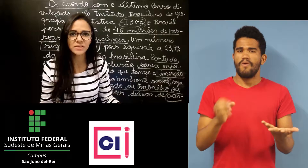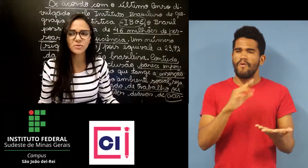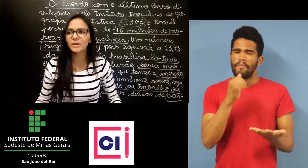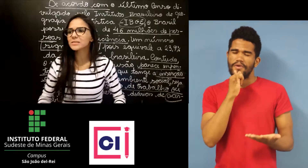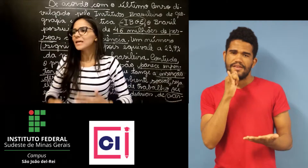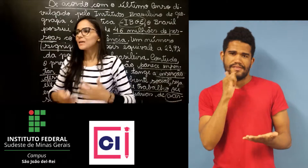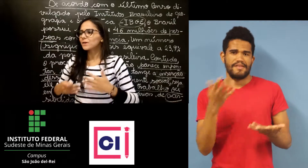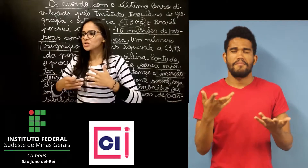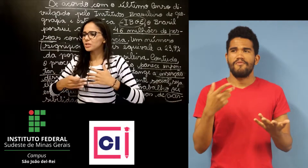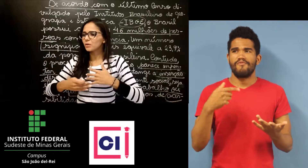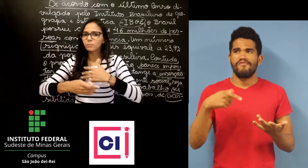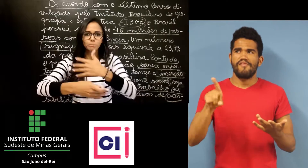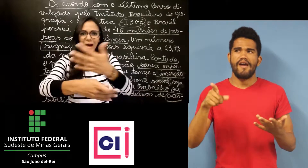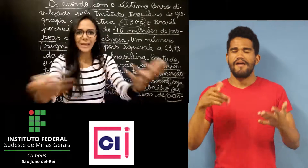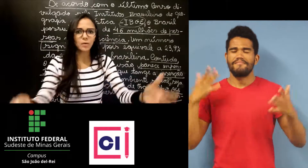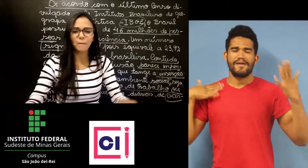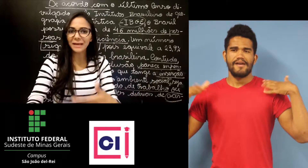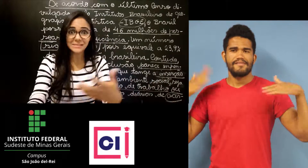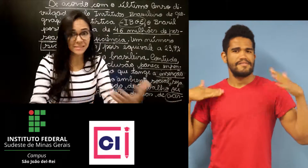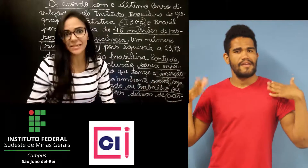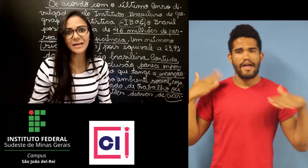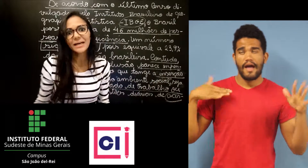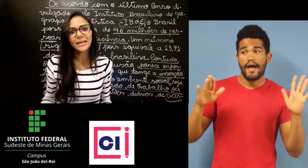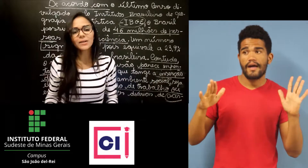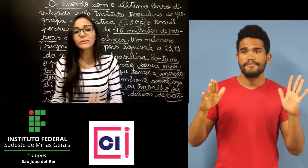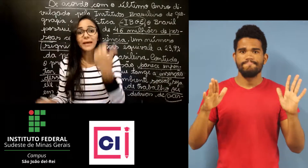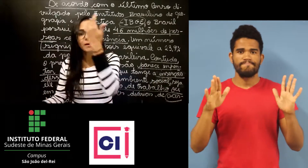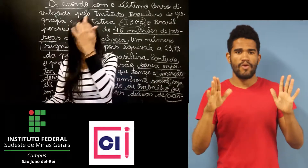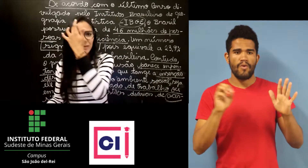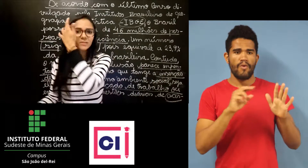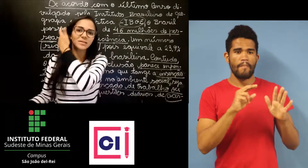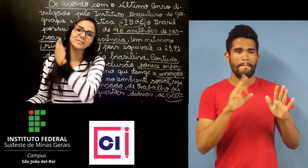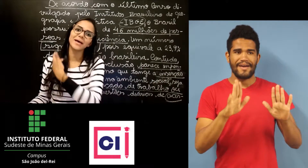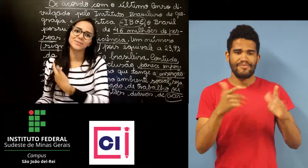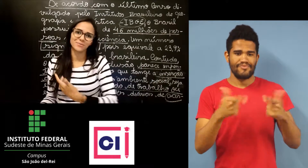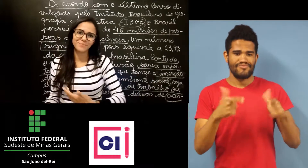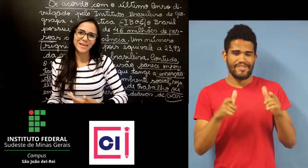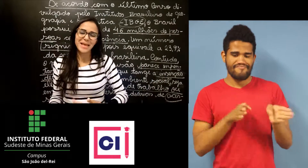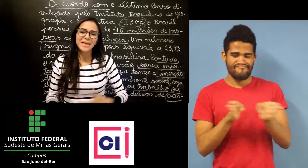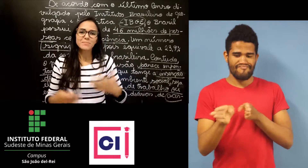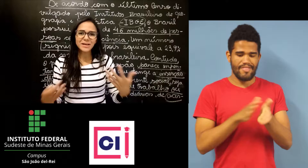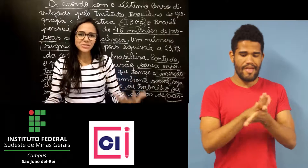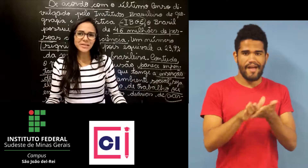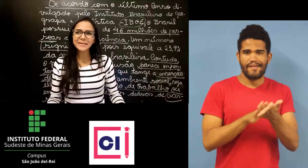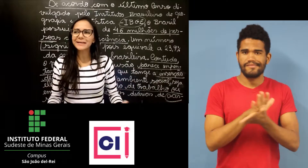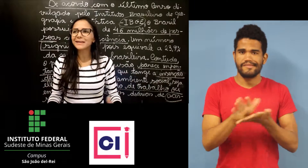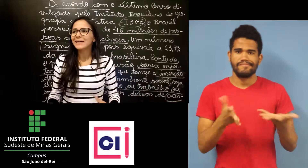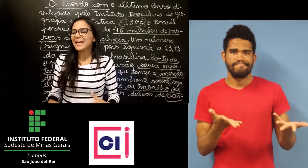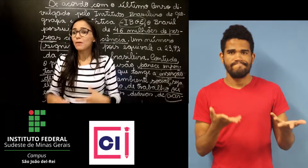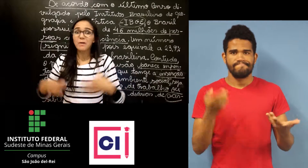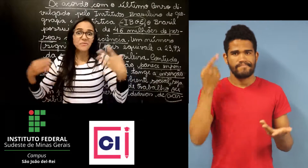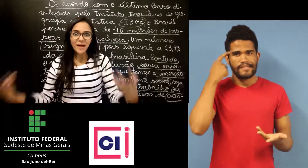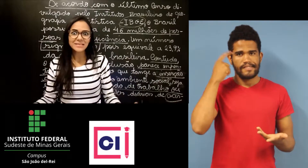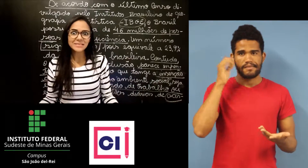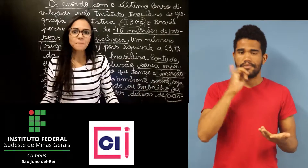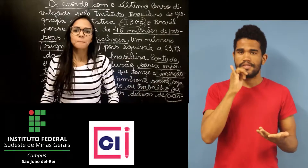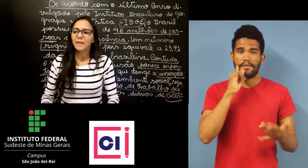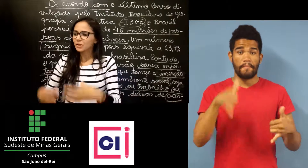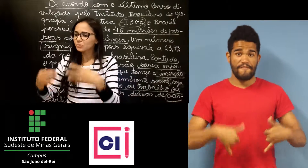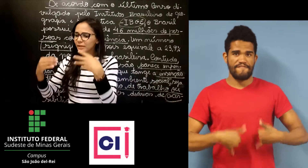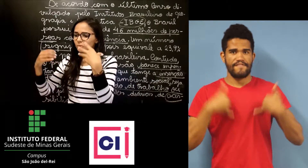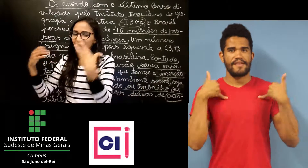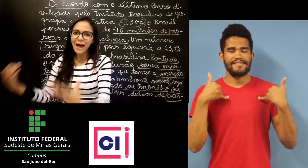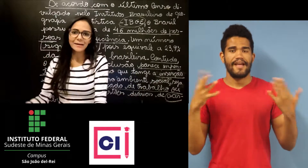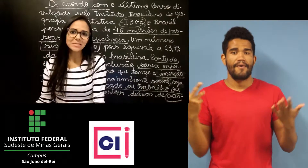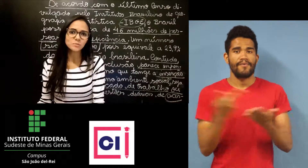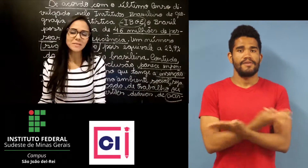de diversões, imagina um parque, uma pracinha que não tenha rampinha de acesso. Imagina uma festa que